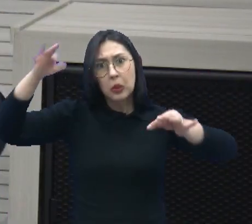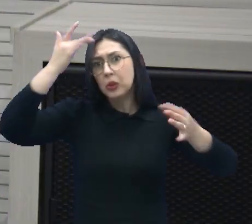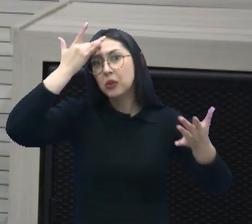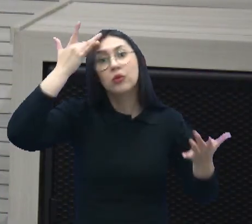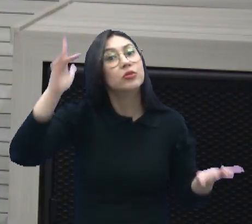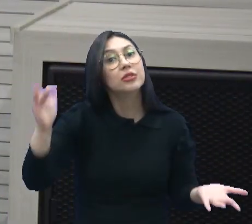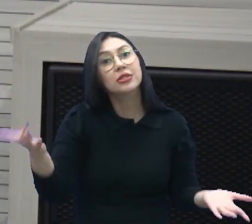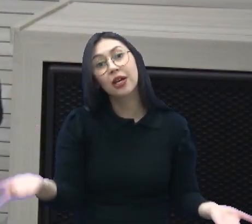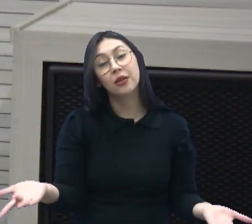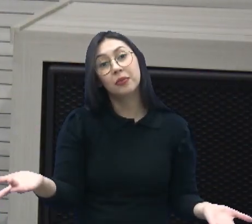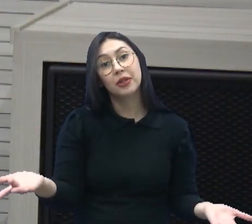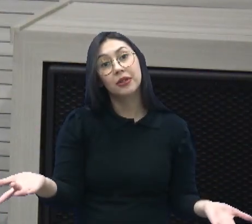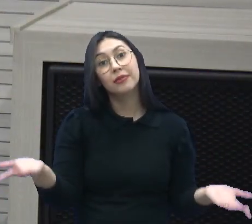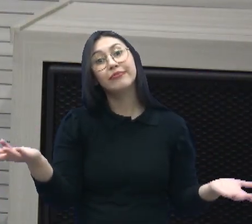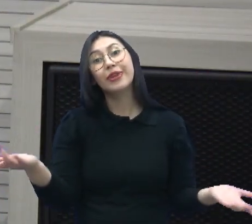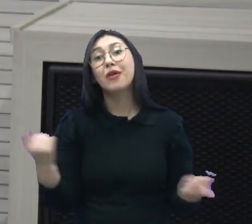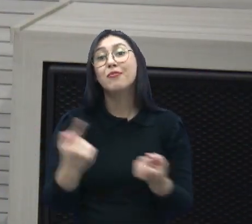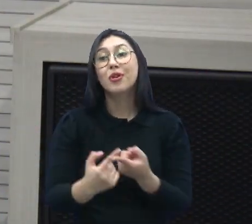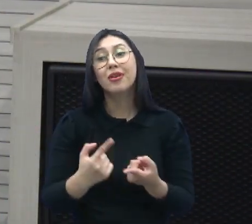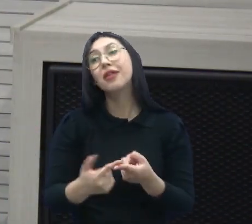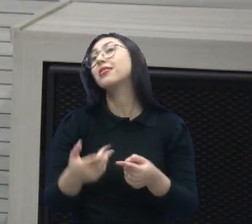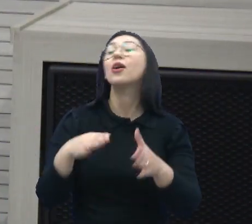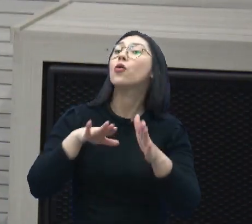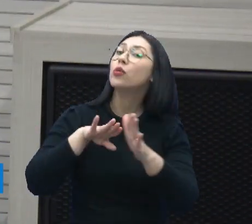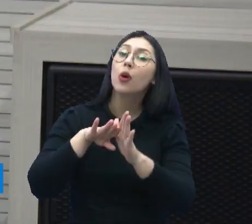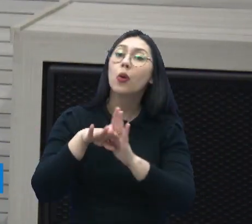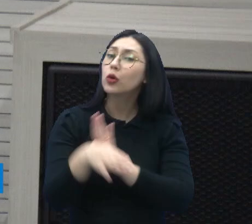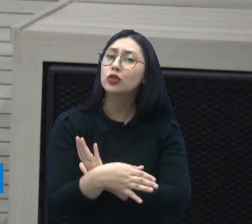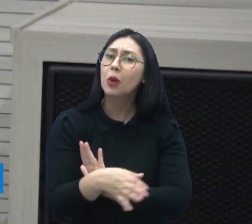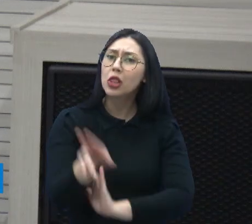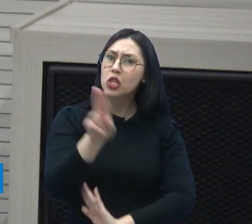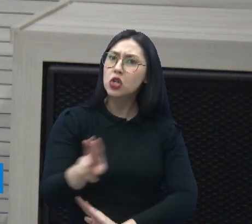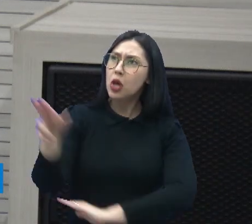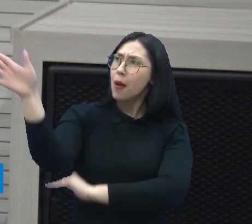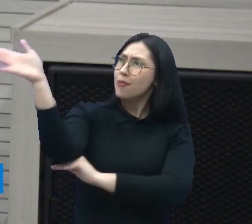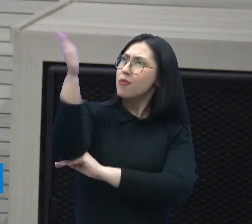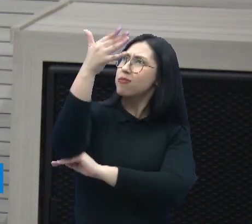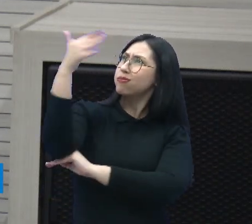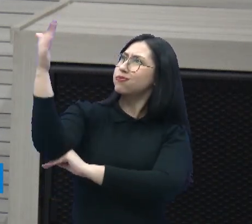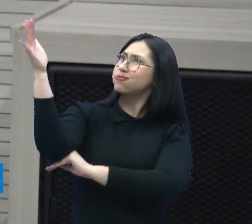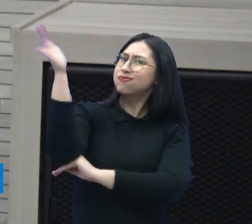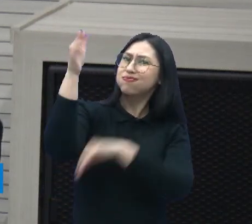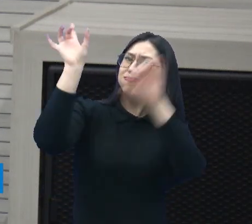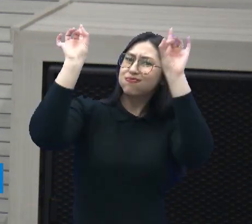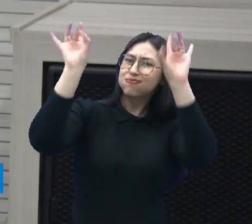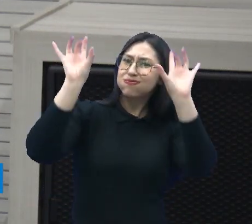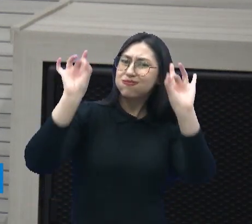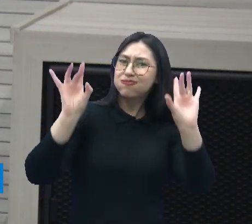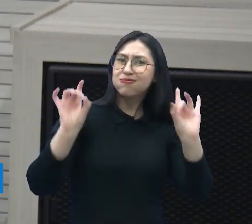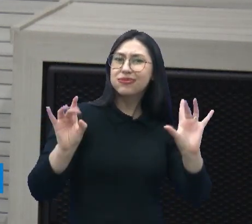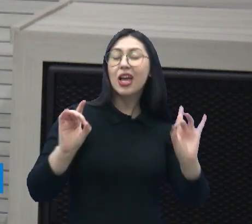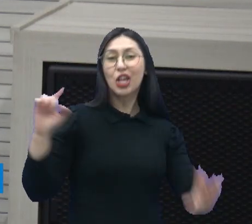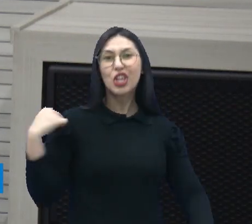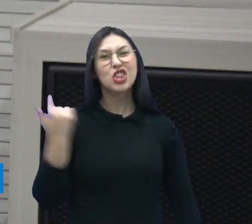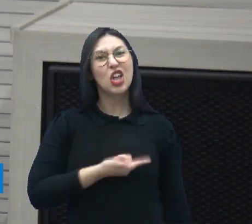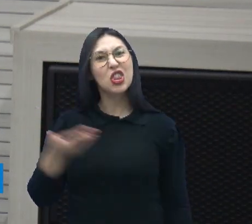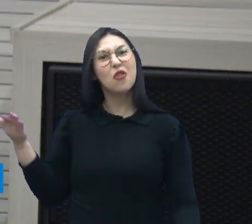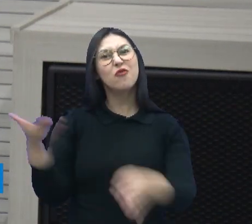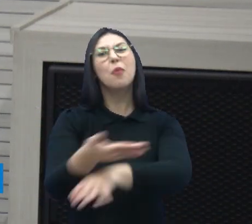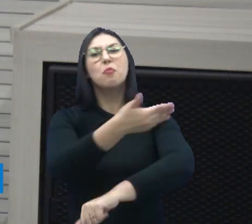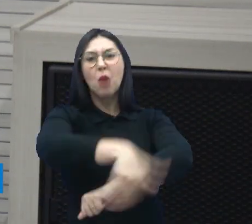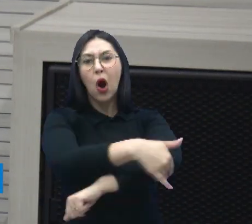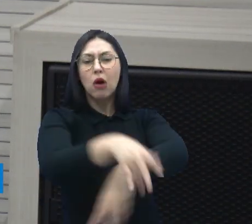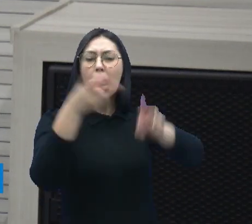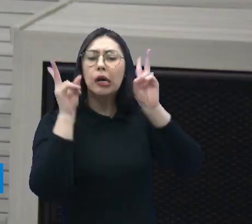seja, não estão acostumados de carregar o manto, que é a bandeira do Brasil. E nós vamos para a rua sempre que